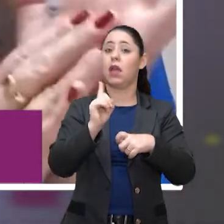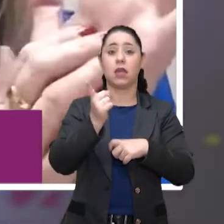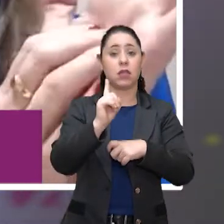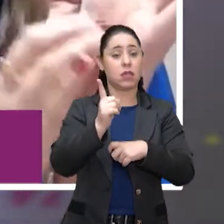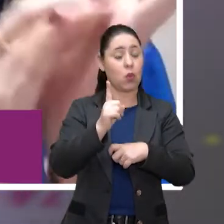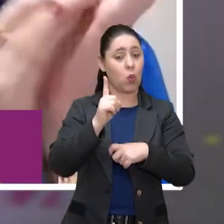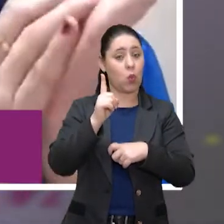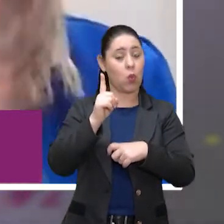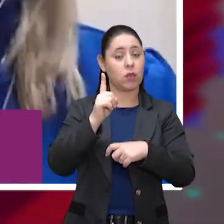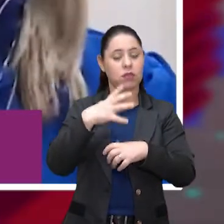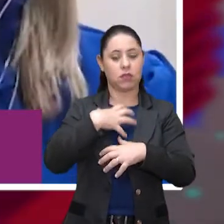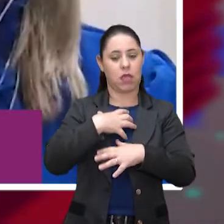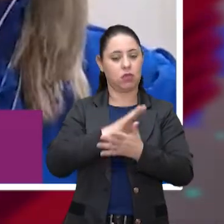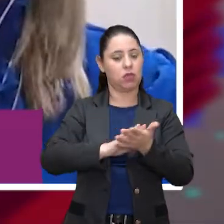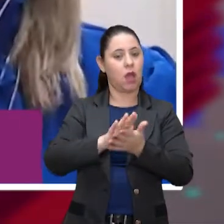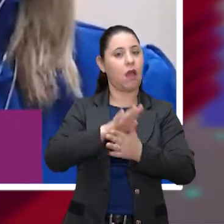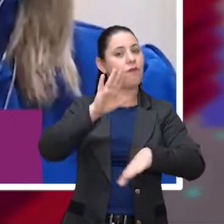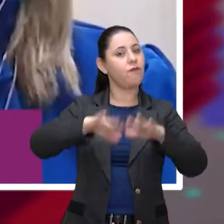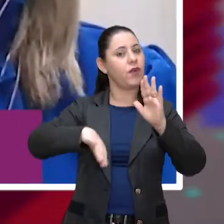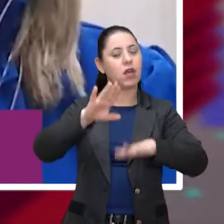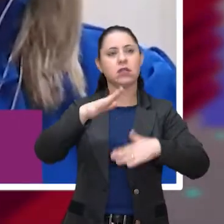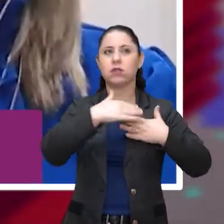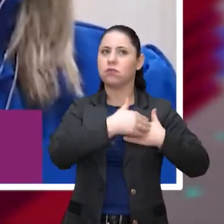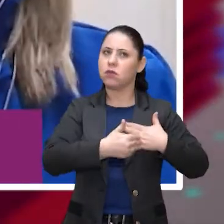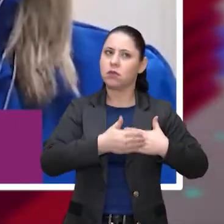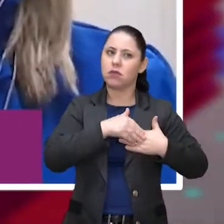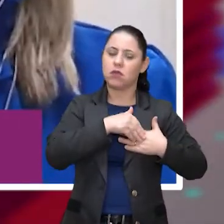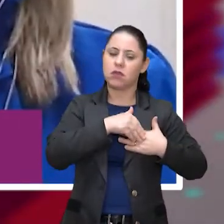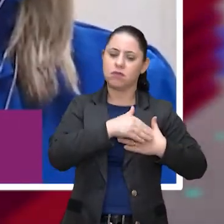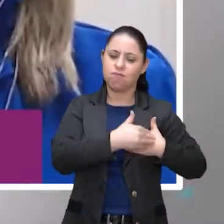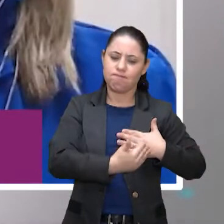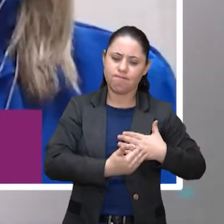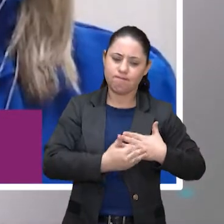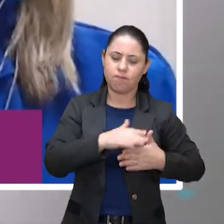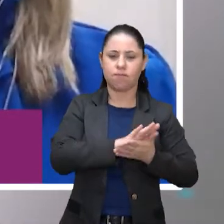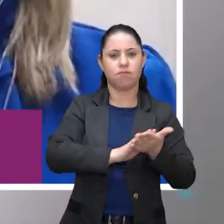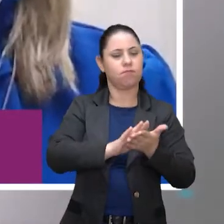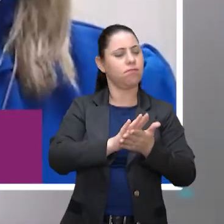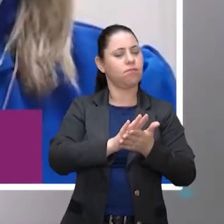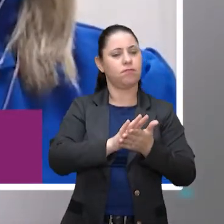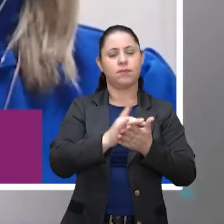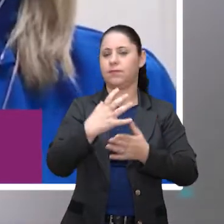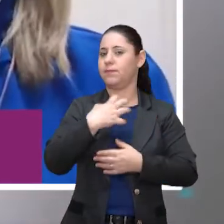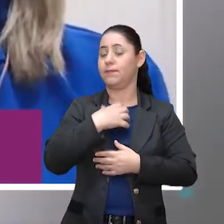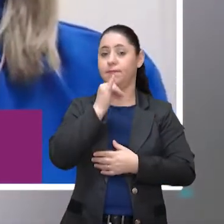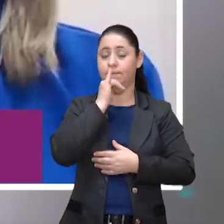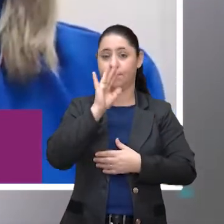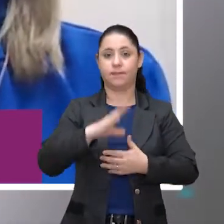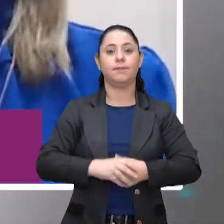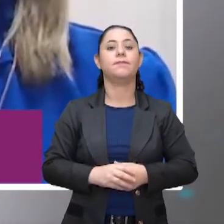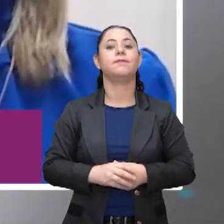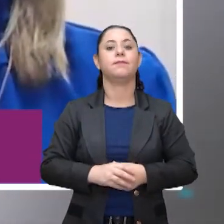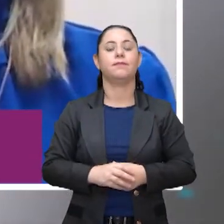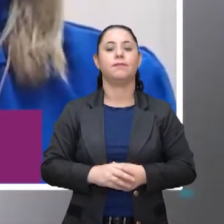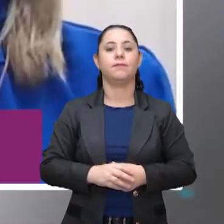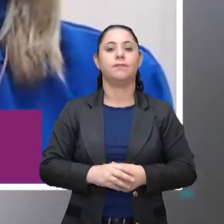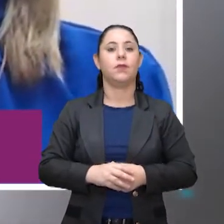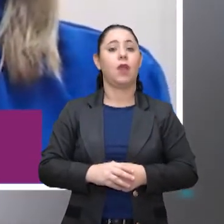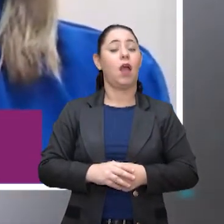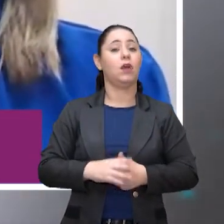sente, né, apalpando. Nem sempre sente palpando, porque, por exemplo, assim, os estudos